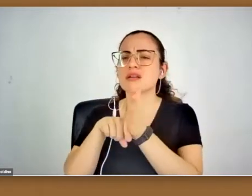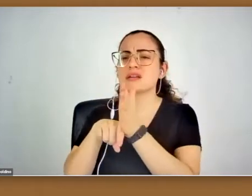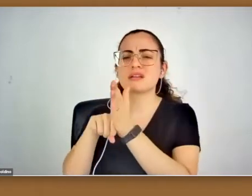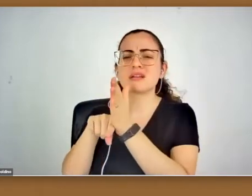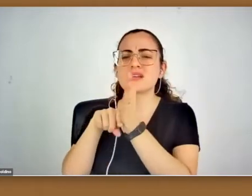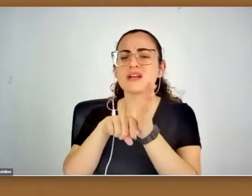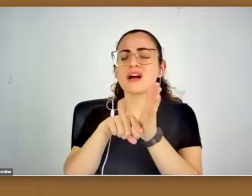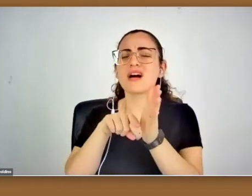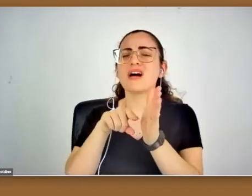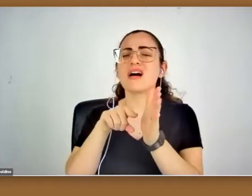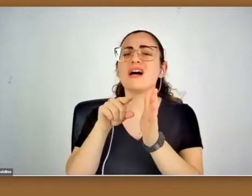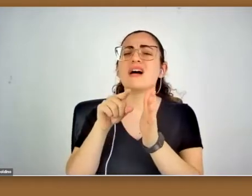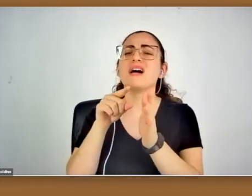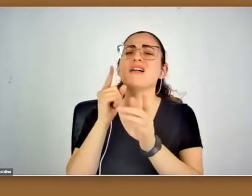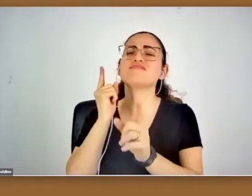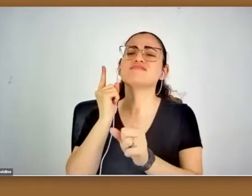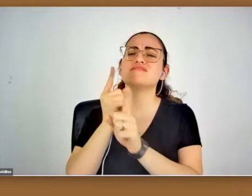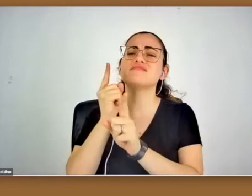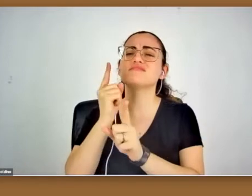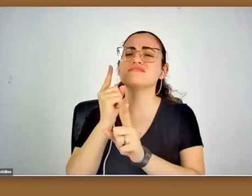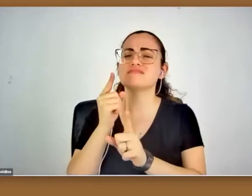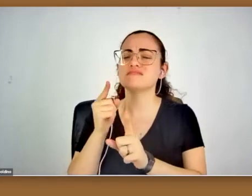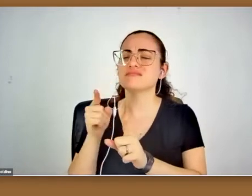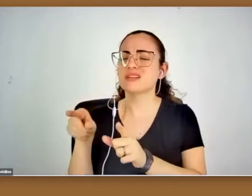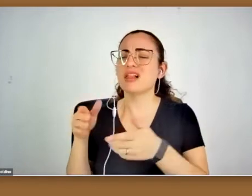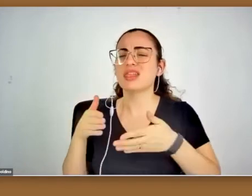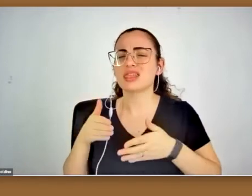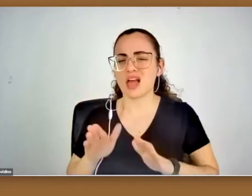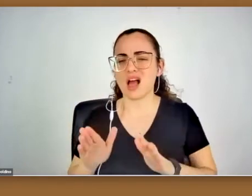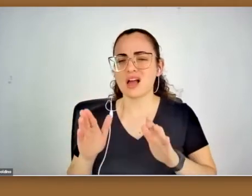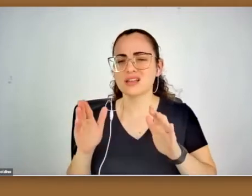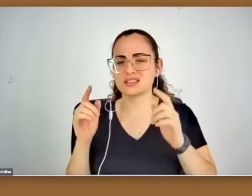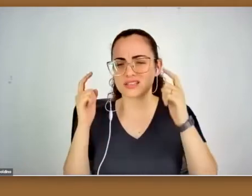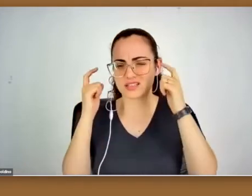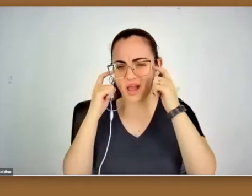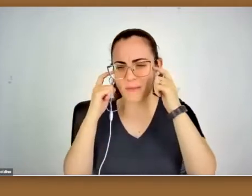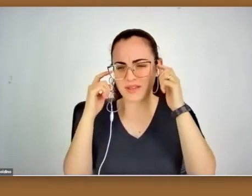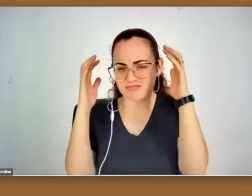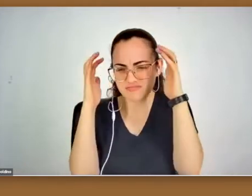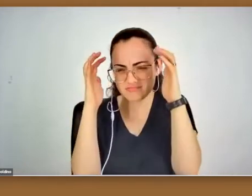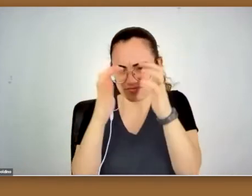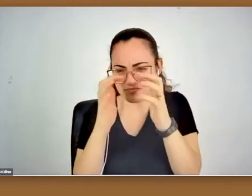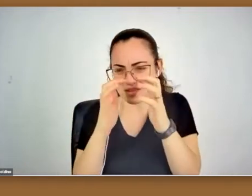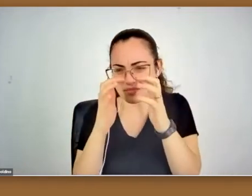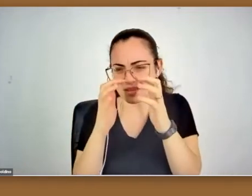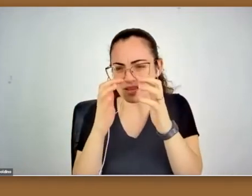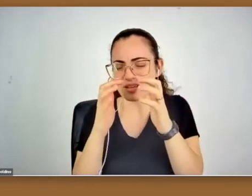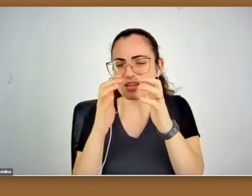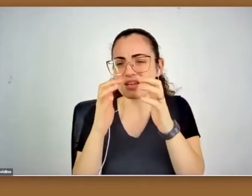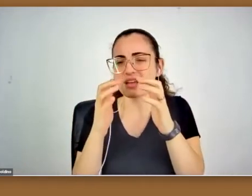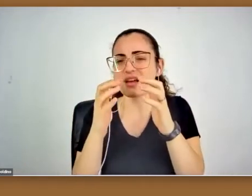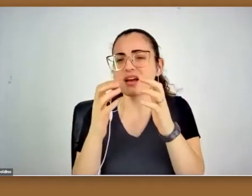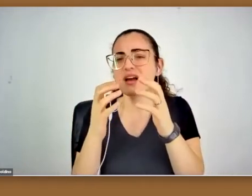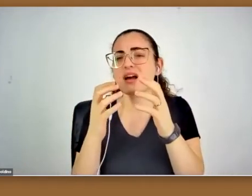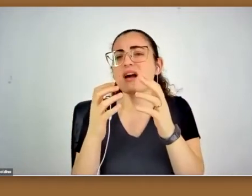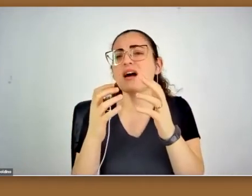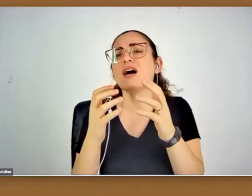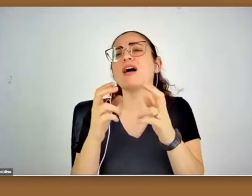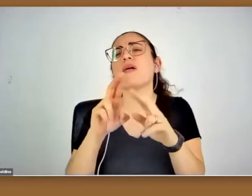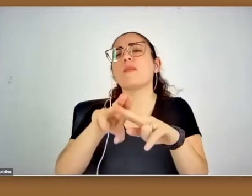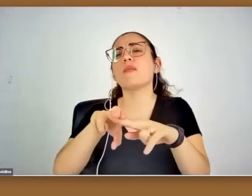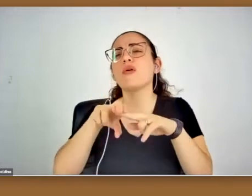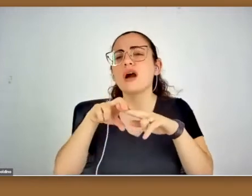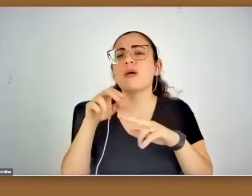que realmente responder que o Zika, ele é o fator que causa a microcefalia. Então é